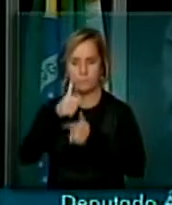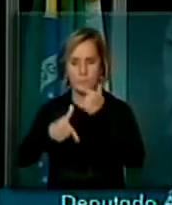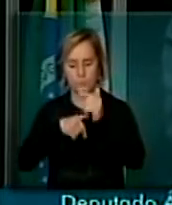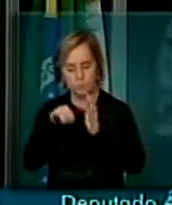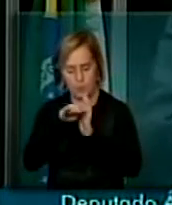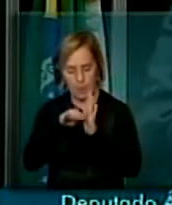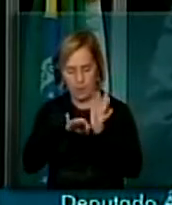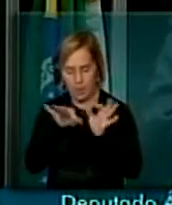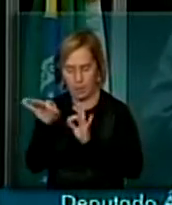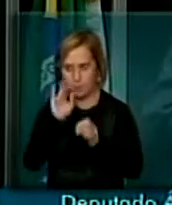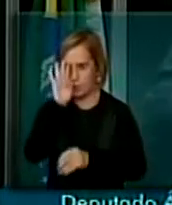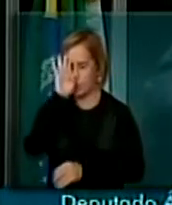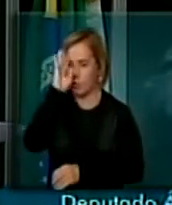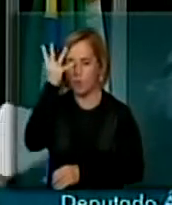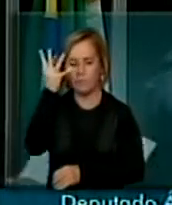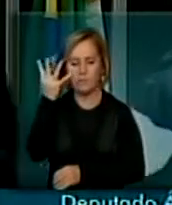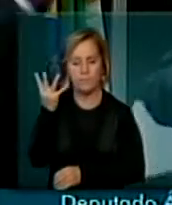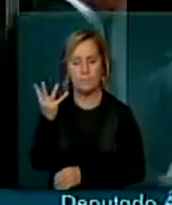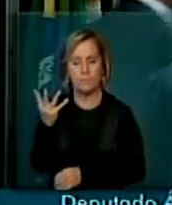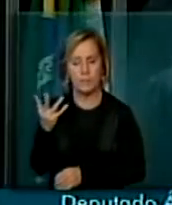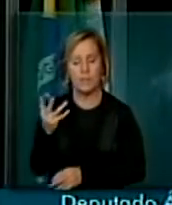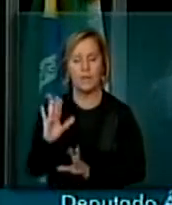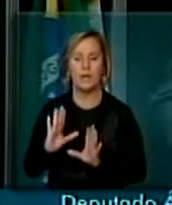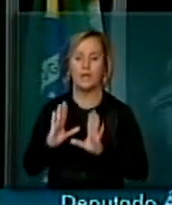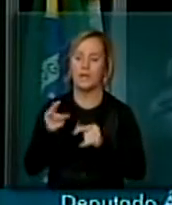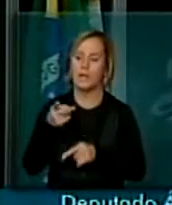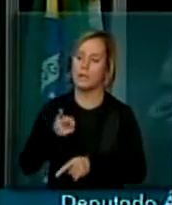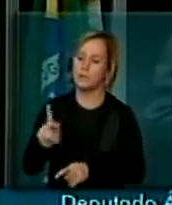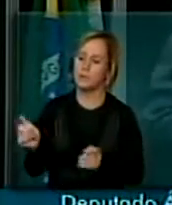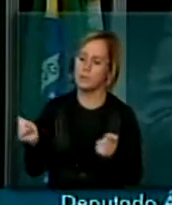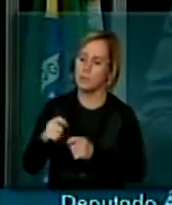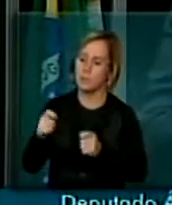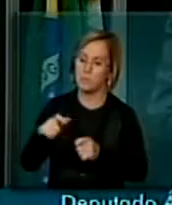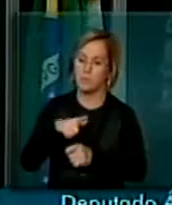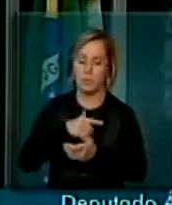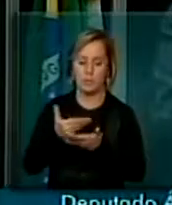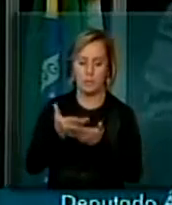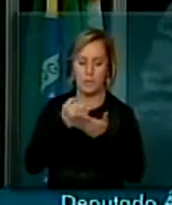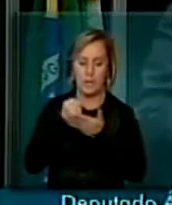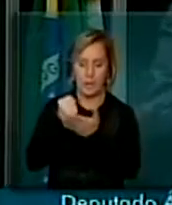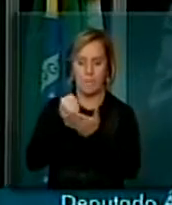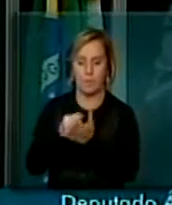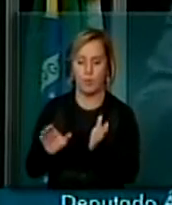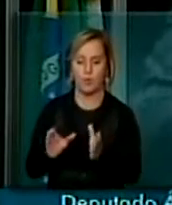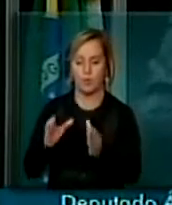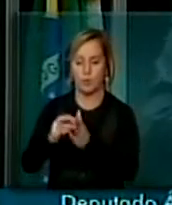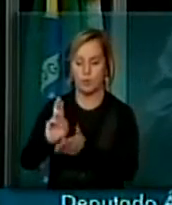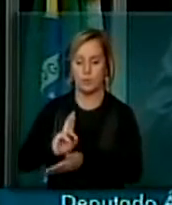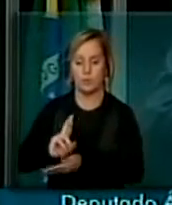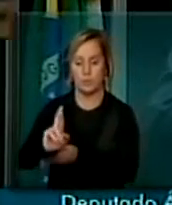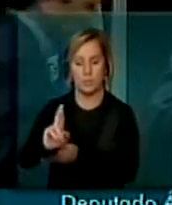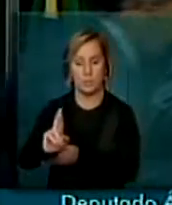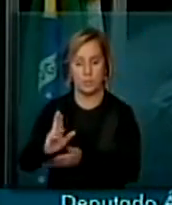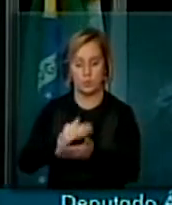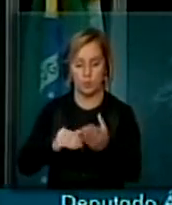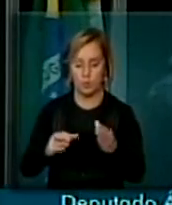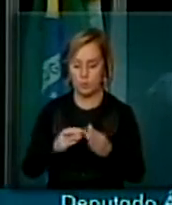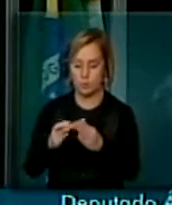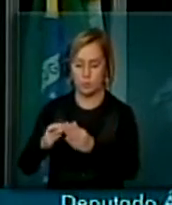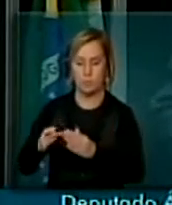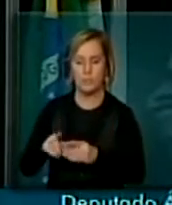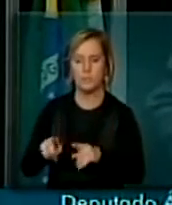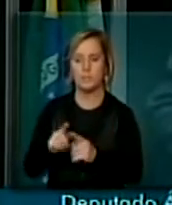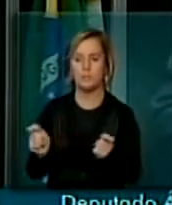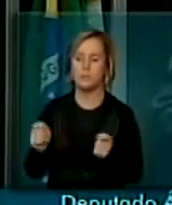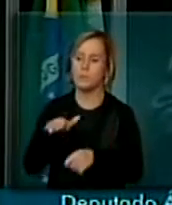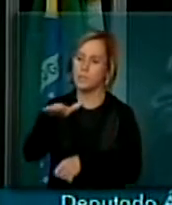as deliberações do plenário, claro, sempre que possível, com o aval, com o apoio das lideranças partidárias, que